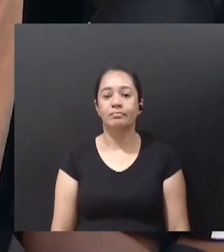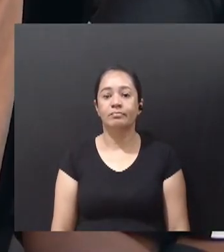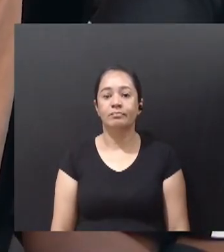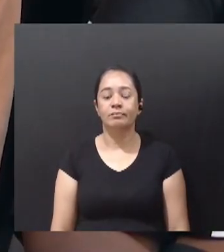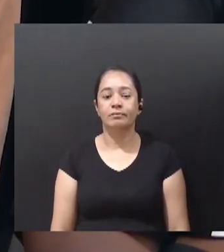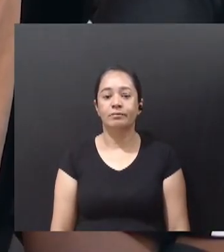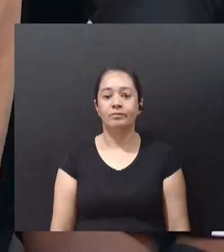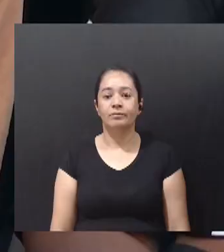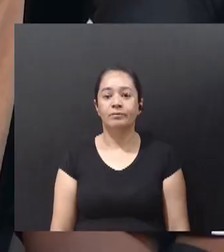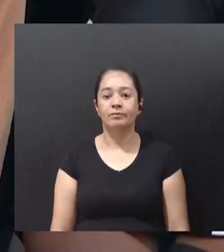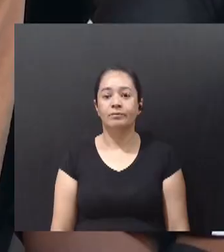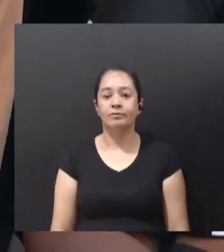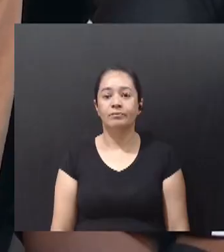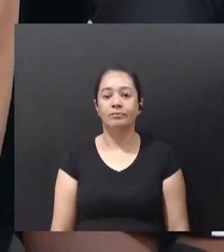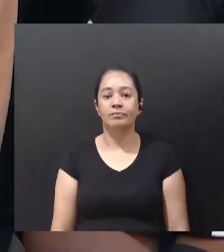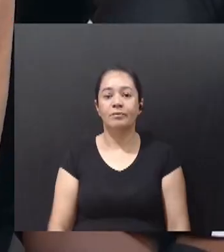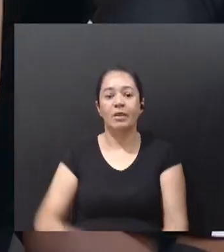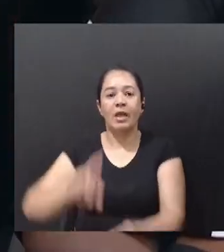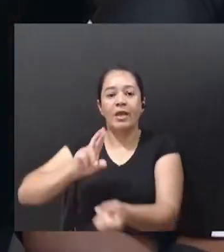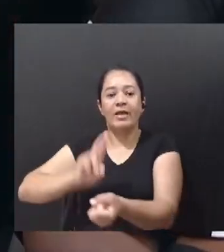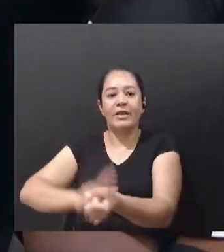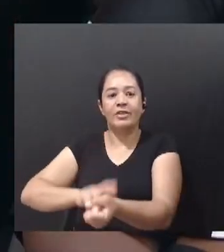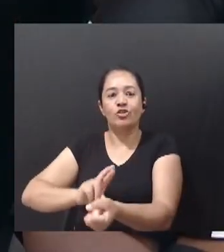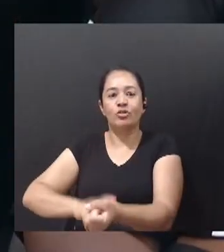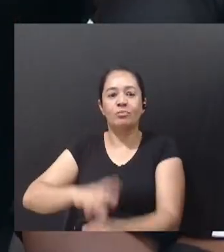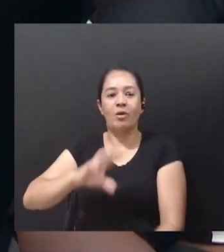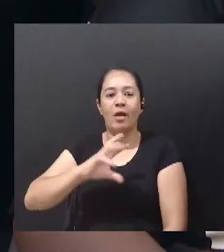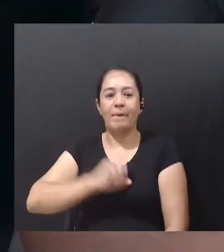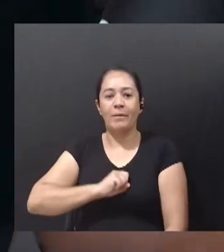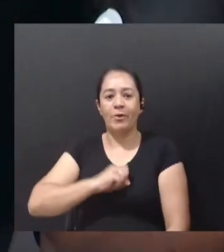Ritmo, amor e poesia. Obrigado.